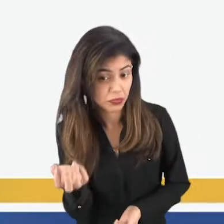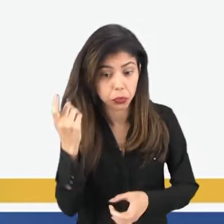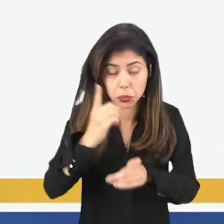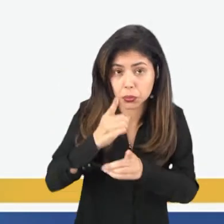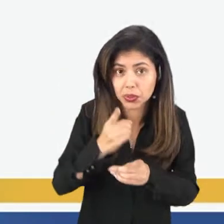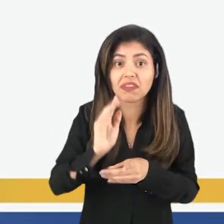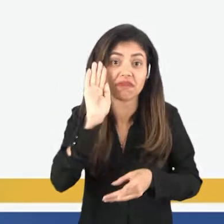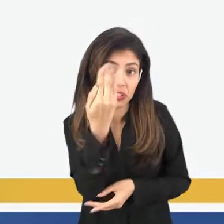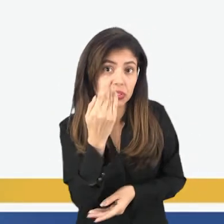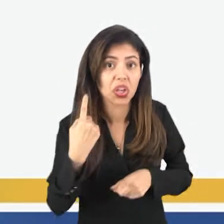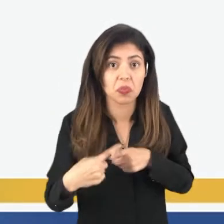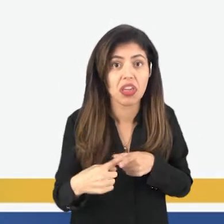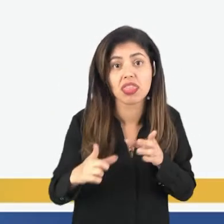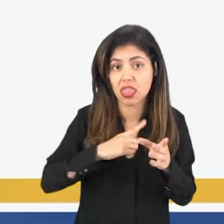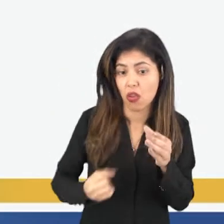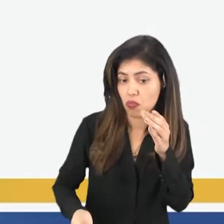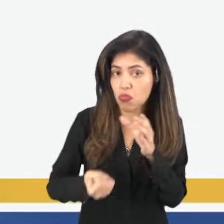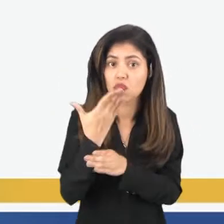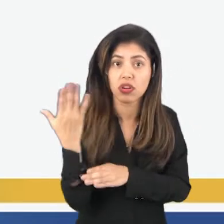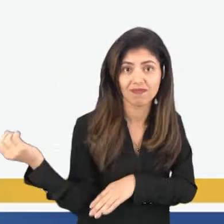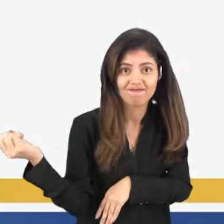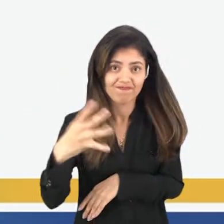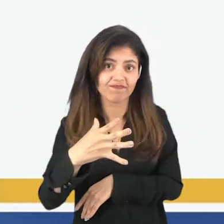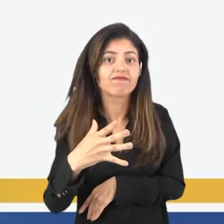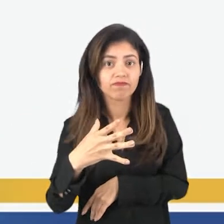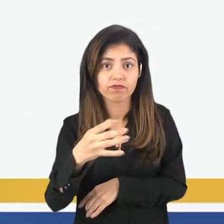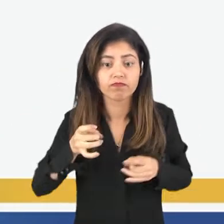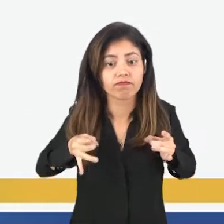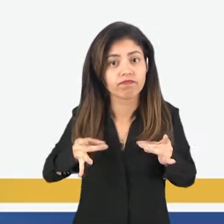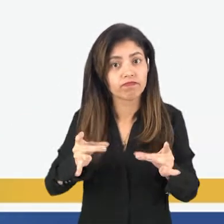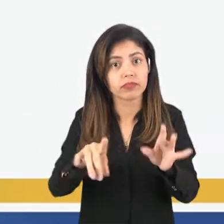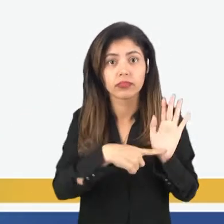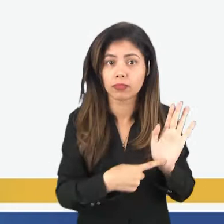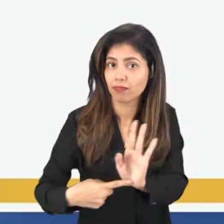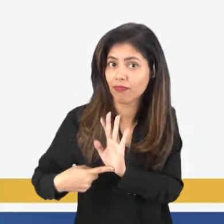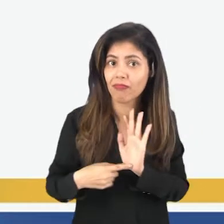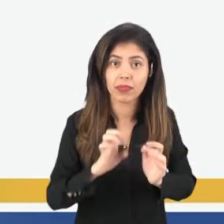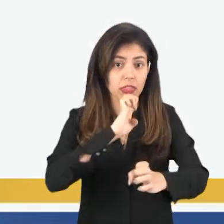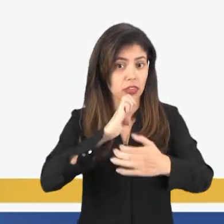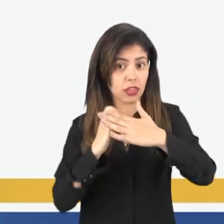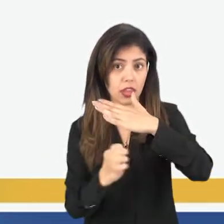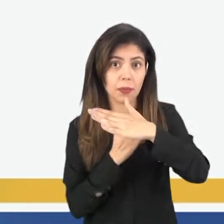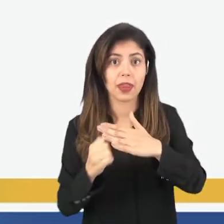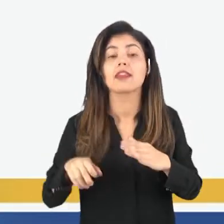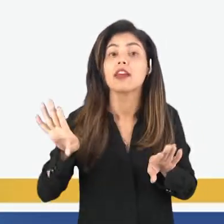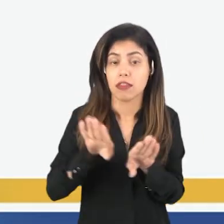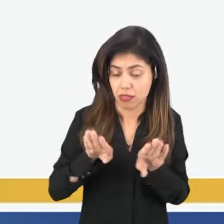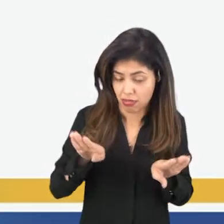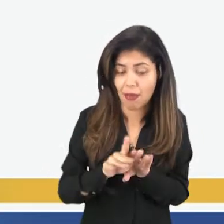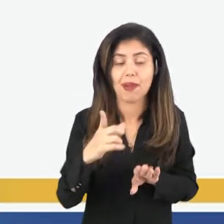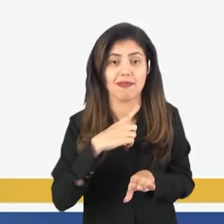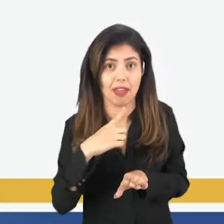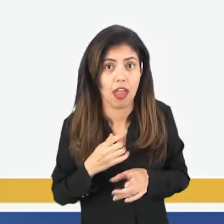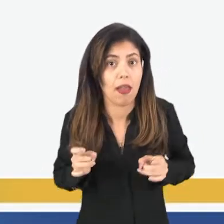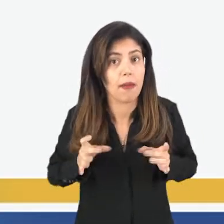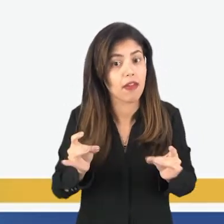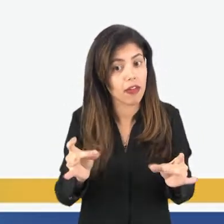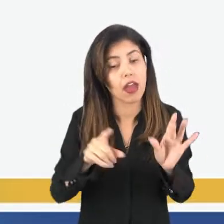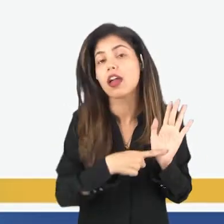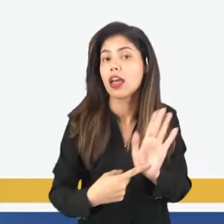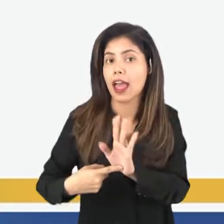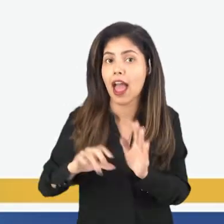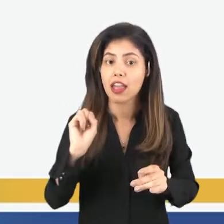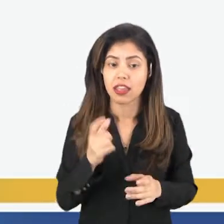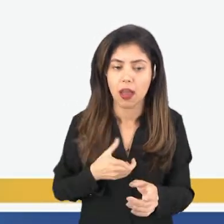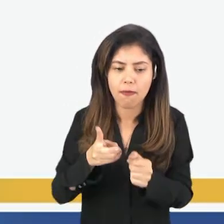falsa, pois há a criação de um novo mercado com as empresas que produzem e disseminam fake news, constituindo verdadeiras indústrias